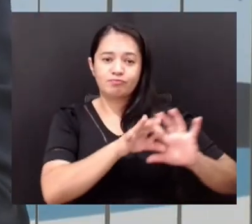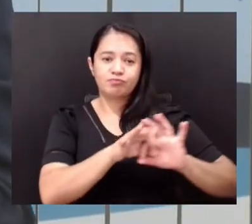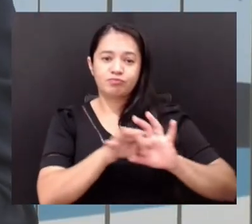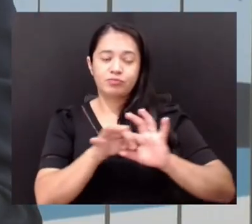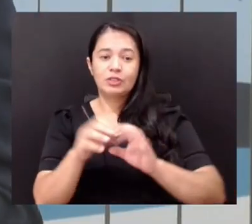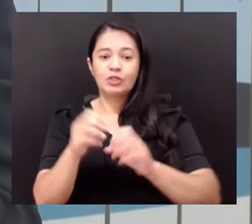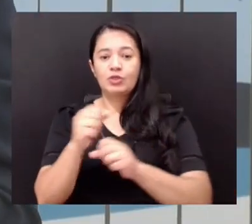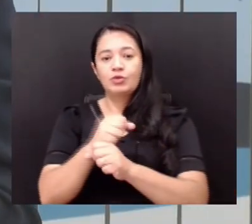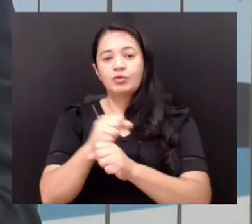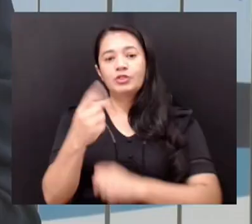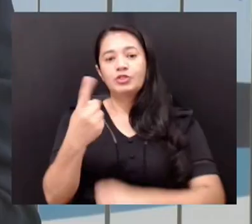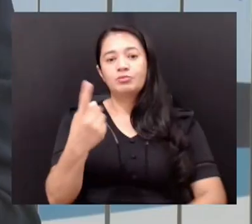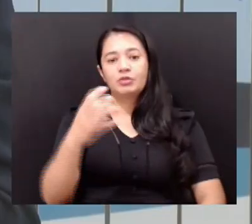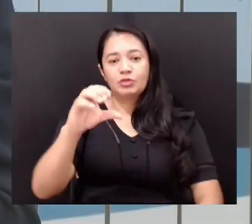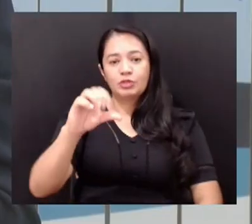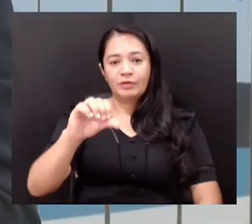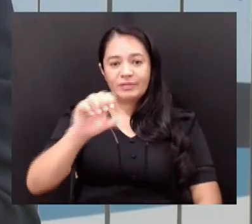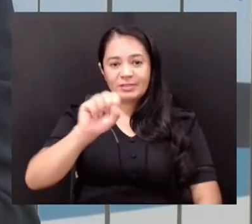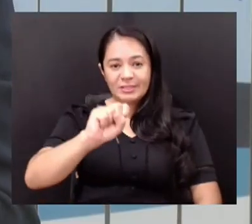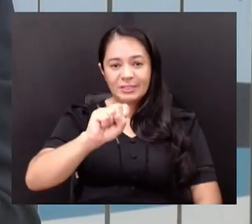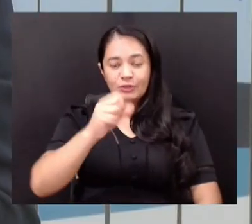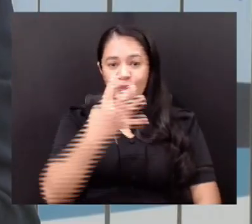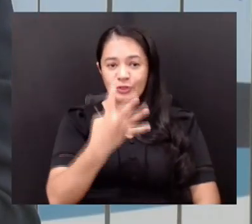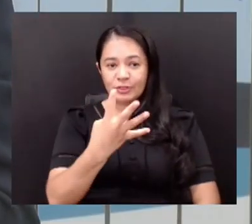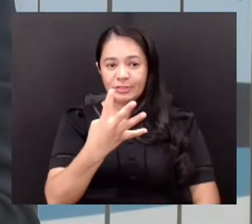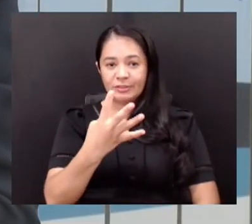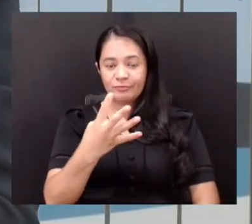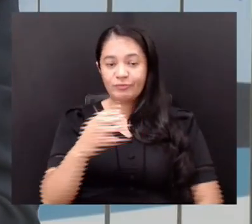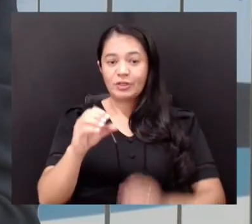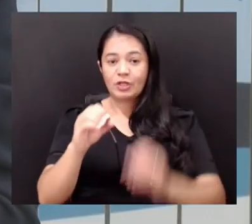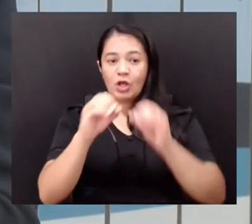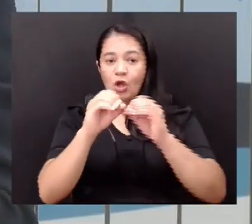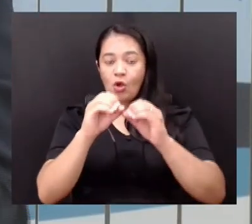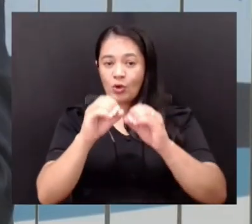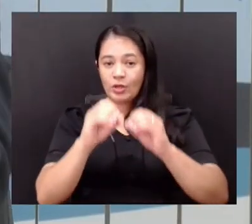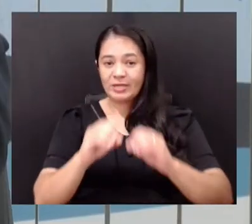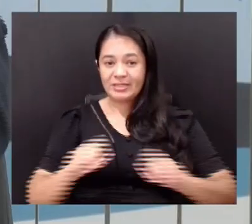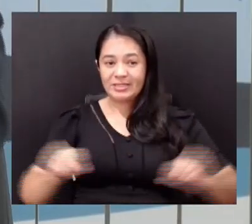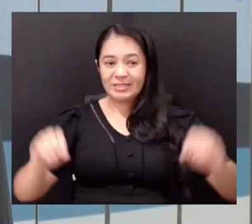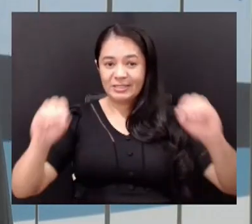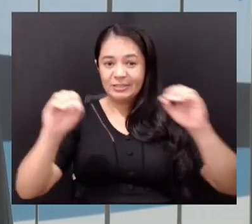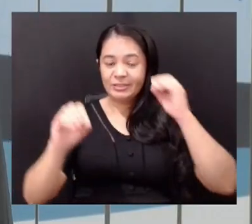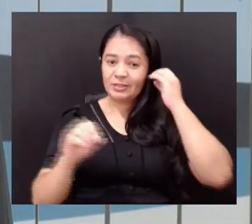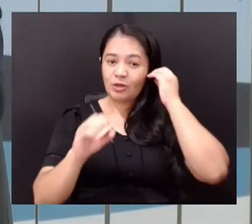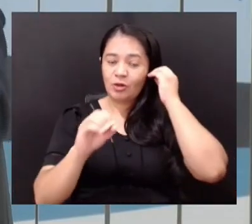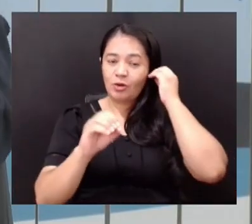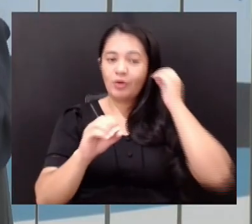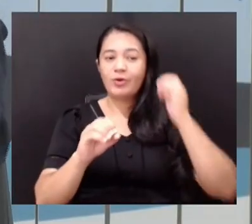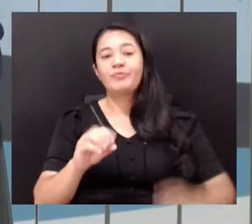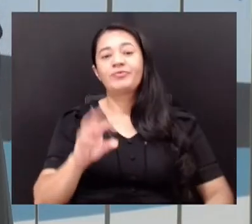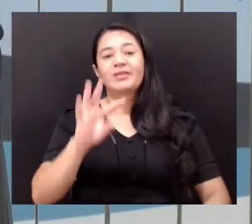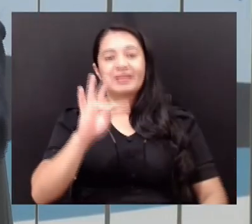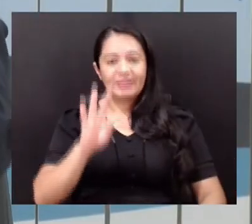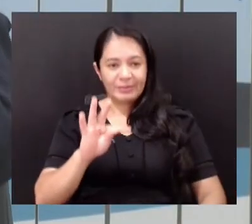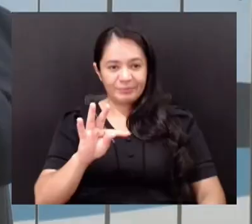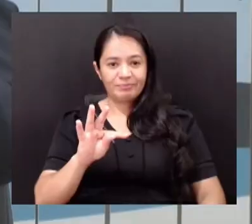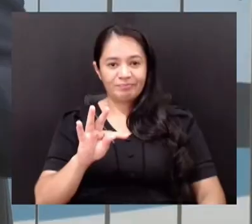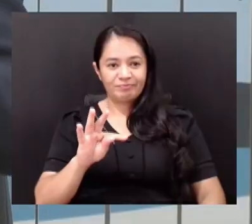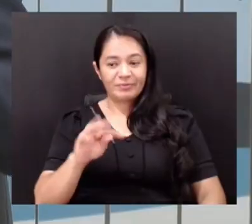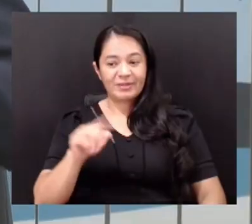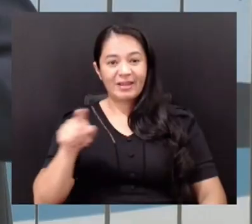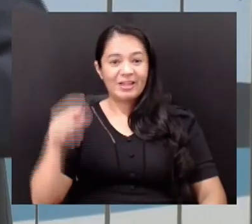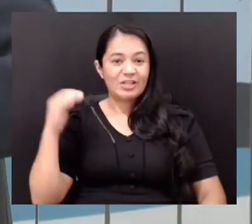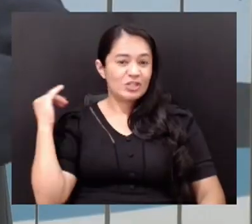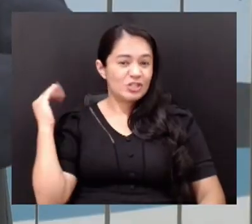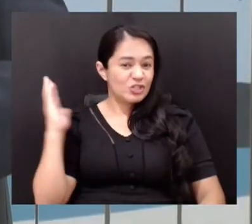1984, a Organização Internacional do Trabalho, a OIT, ela já vinha avisando que a